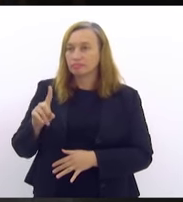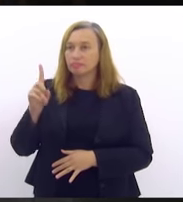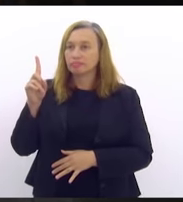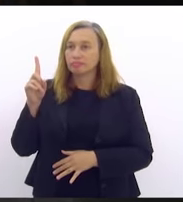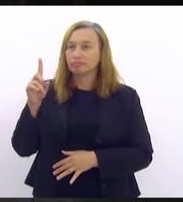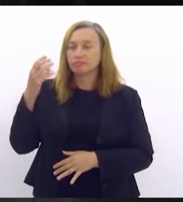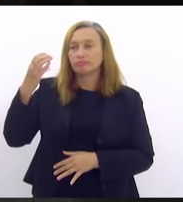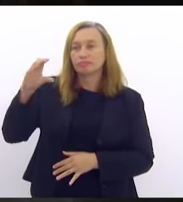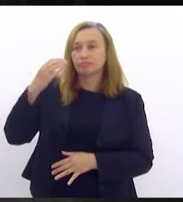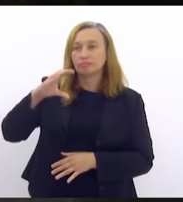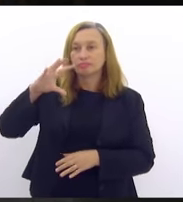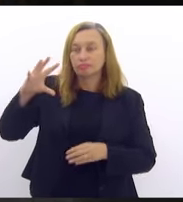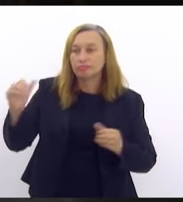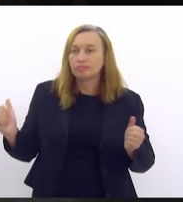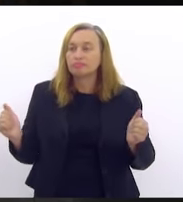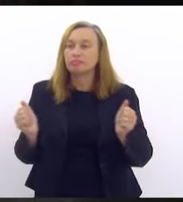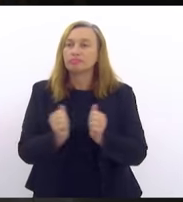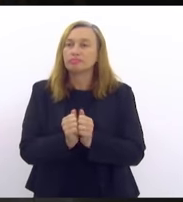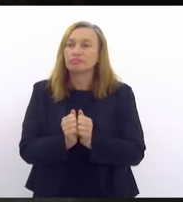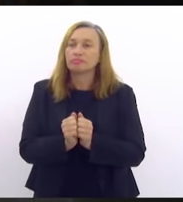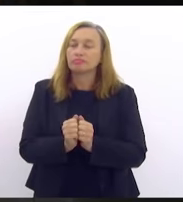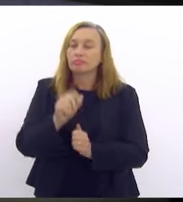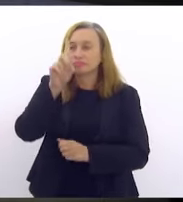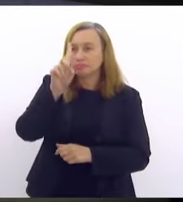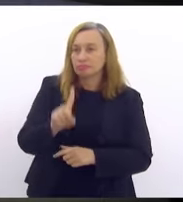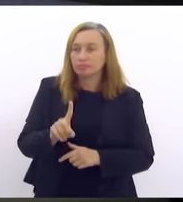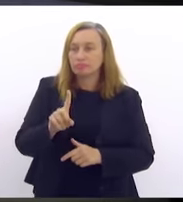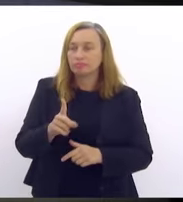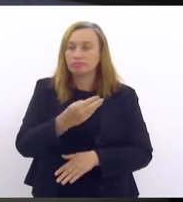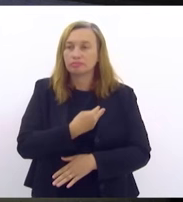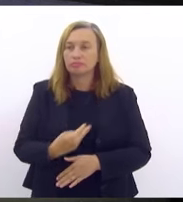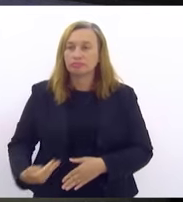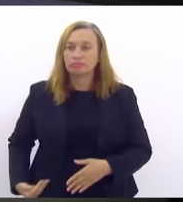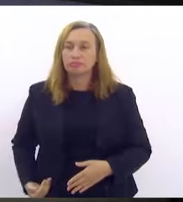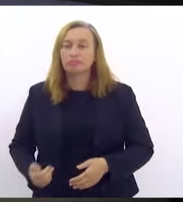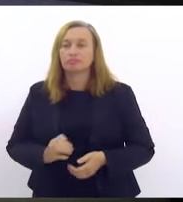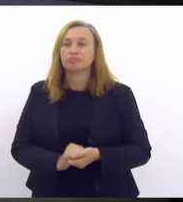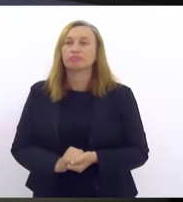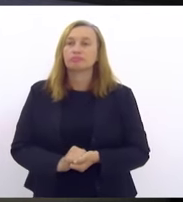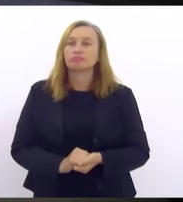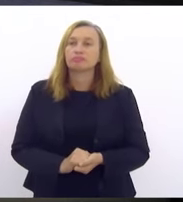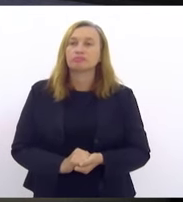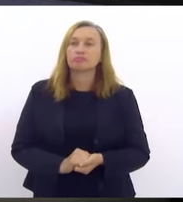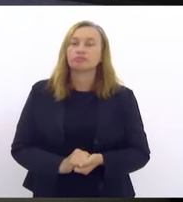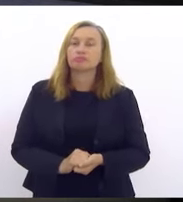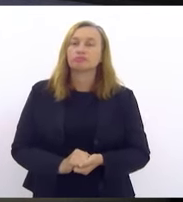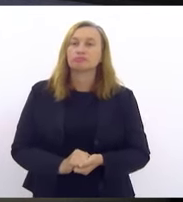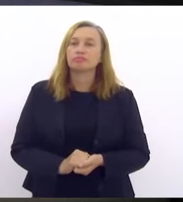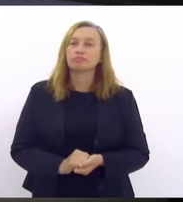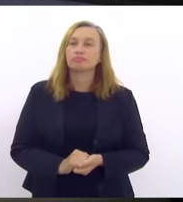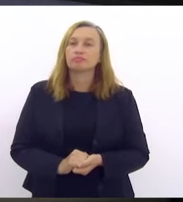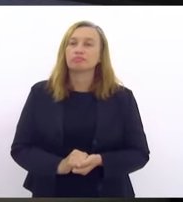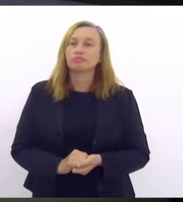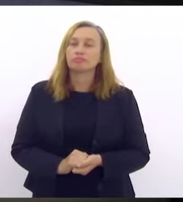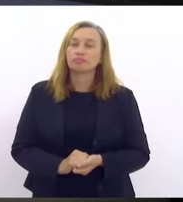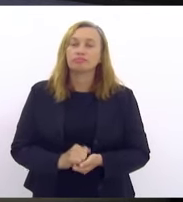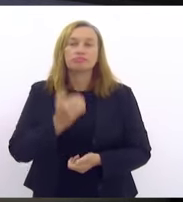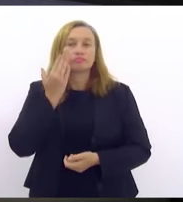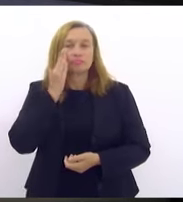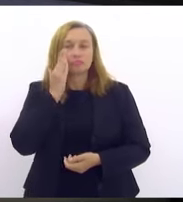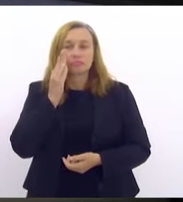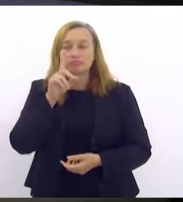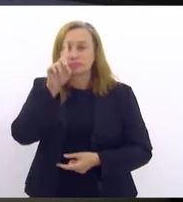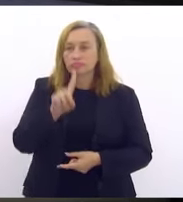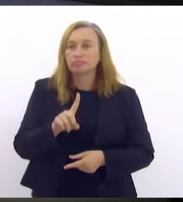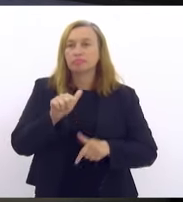departamento de direito público o que reflete sede simbólica a compreensão do